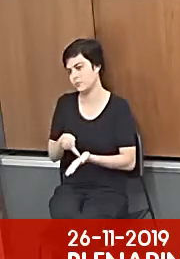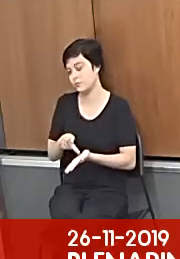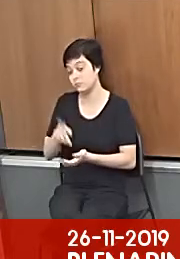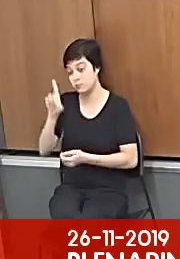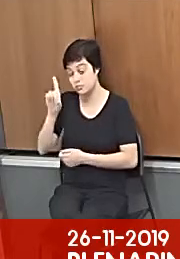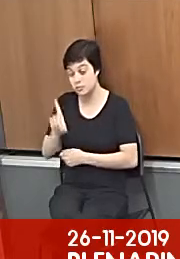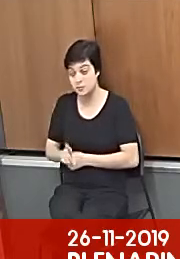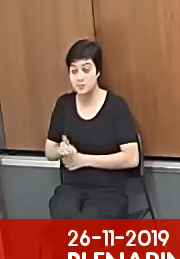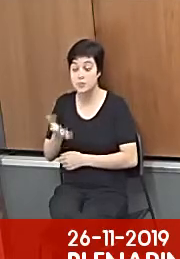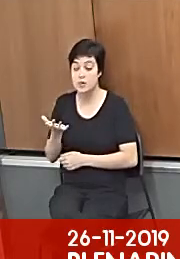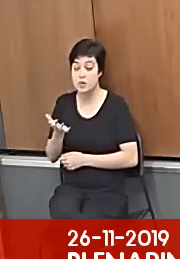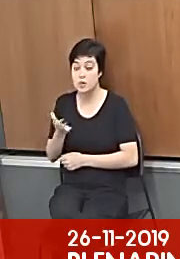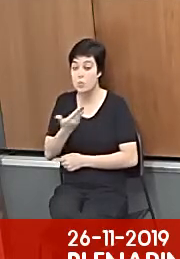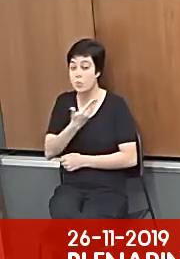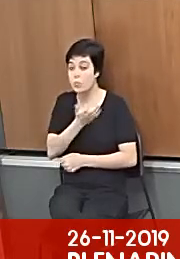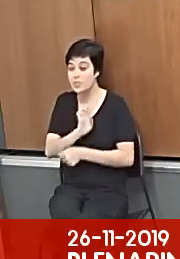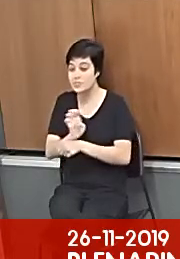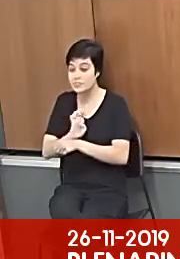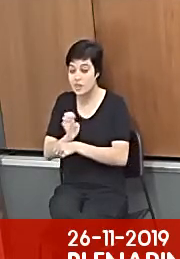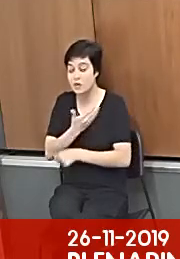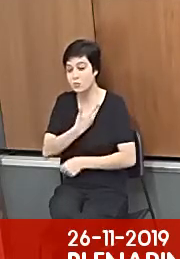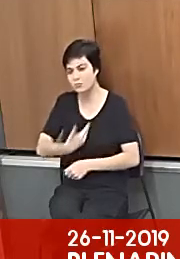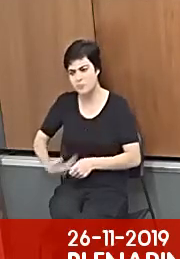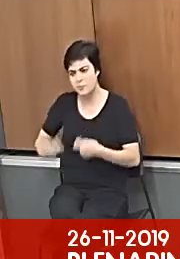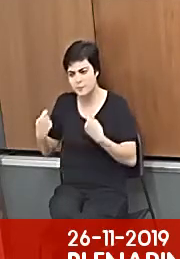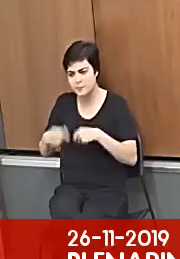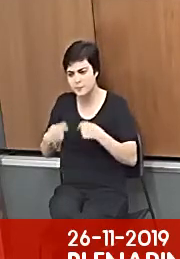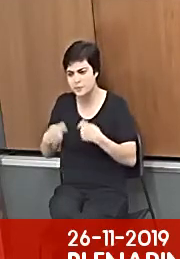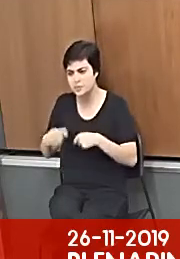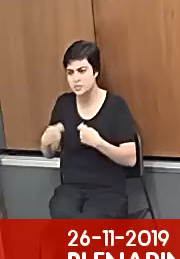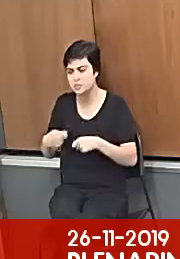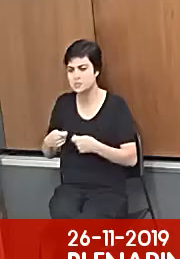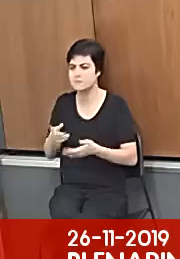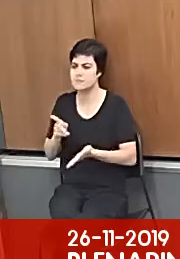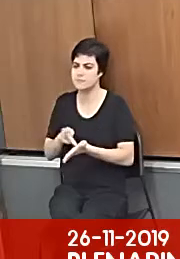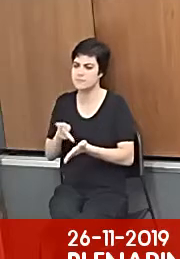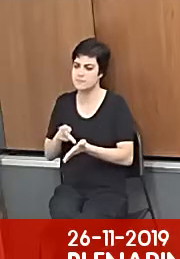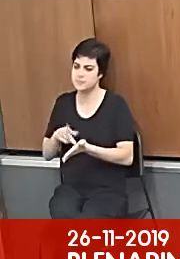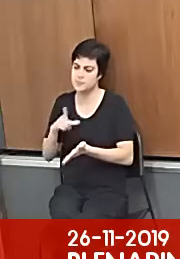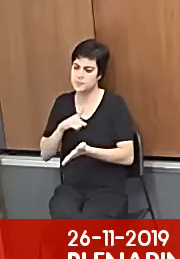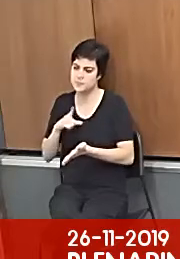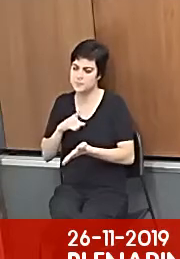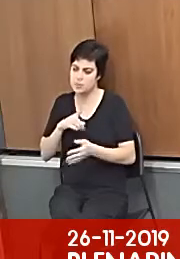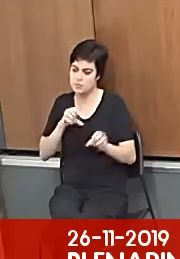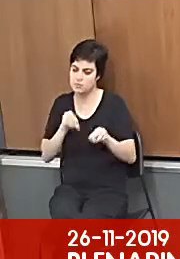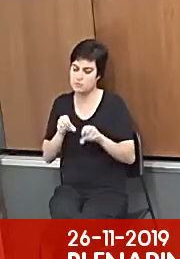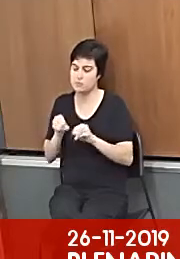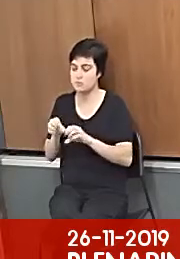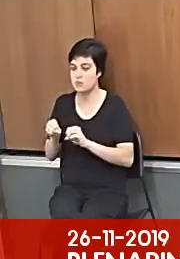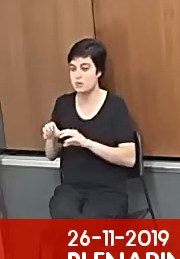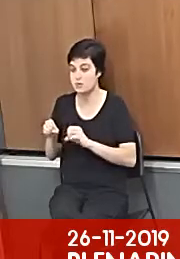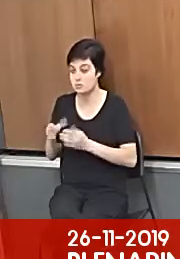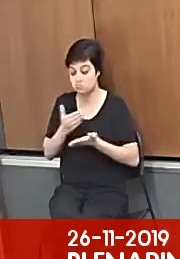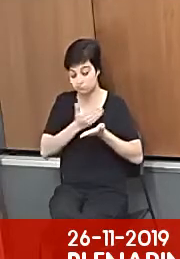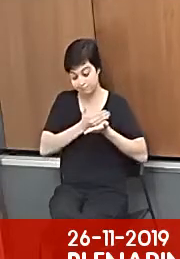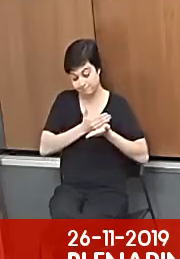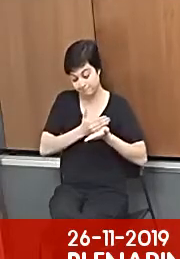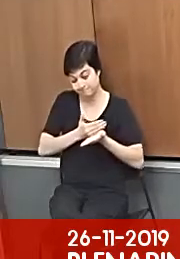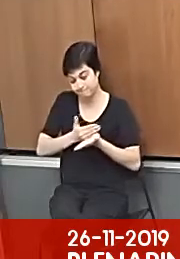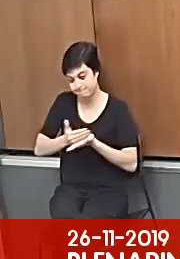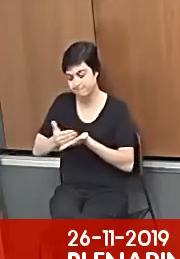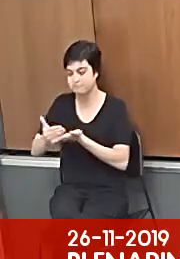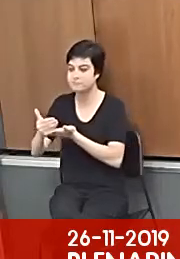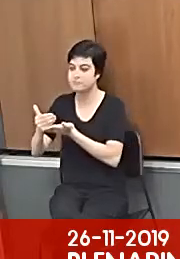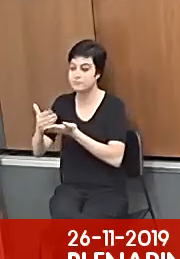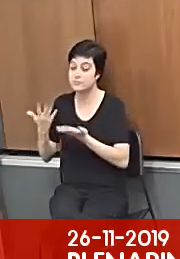o Estado tem que proporcionar esta qualidade de ensino, desde lá. Então,